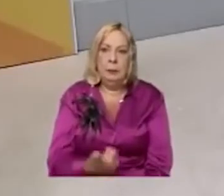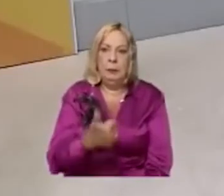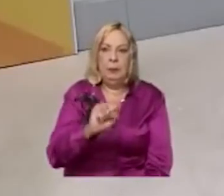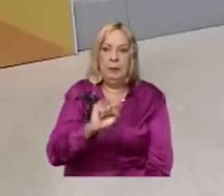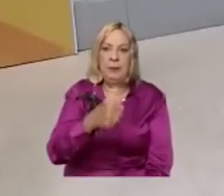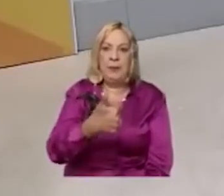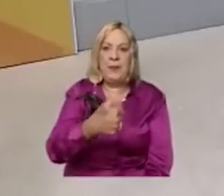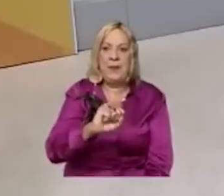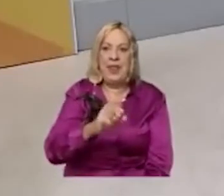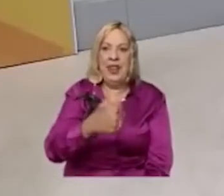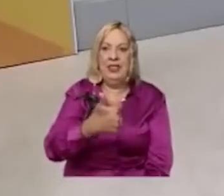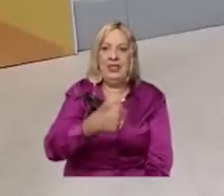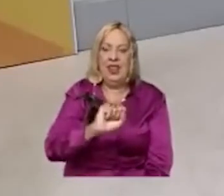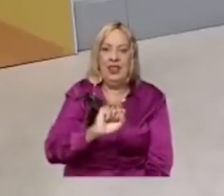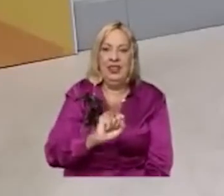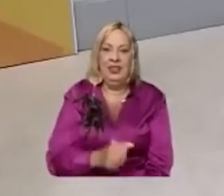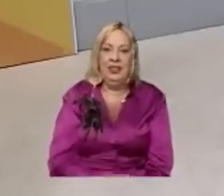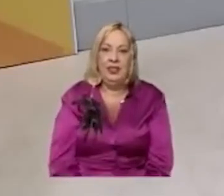18.